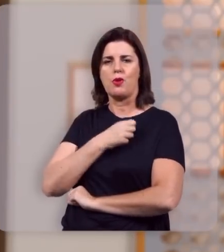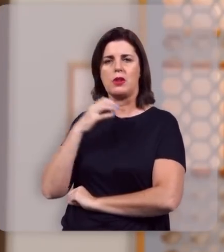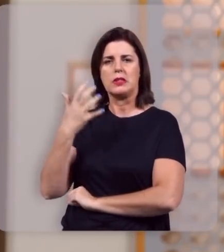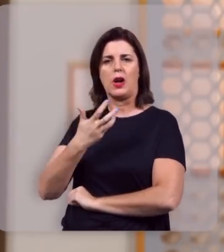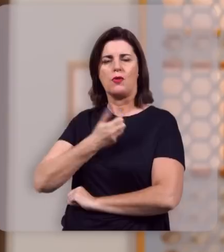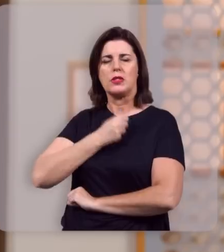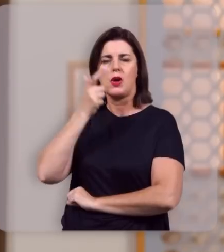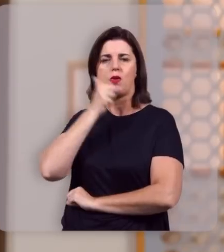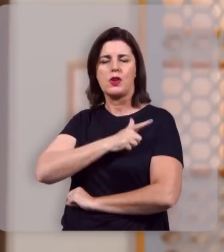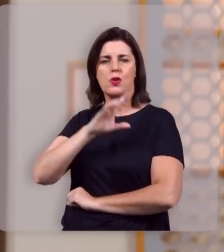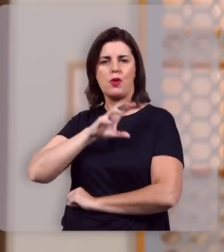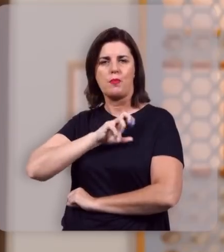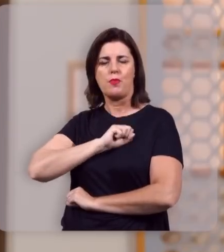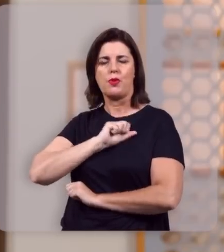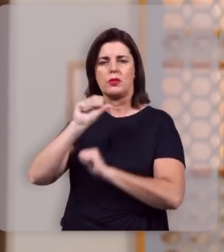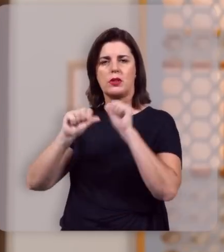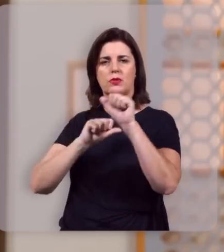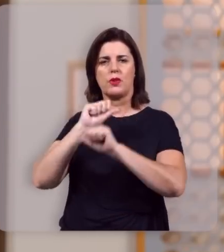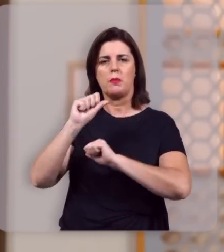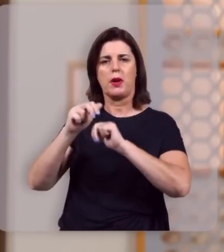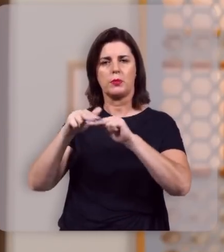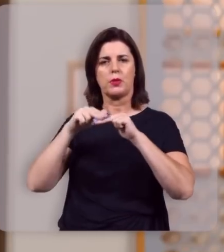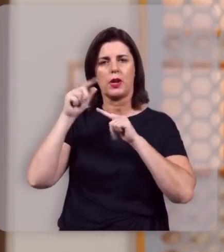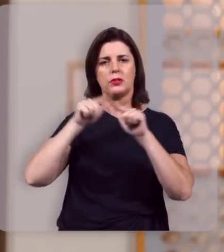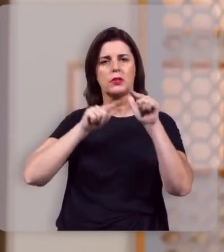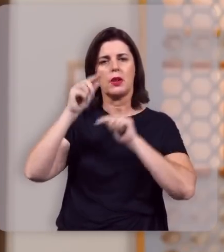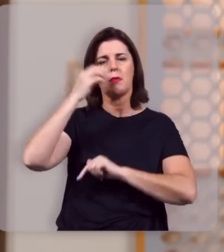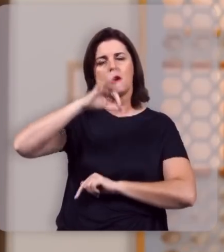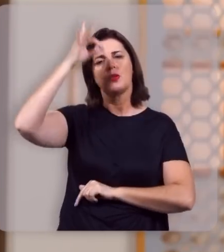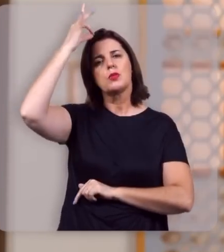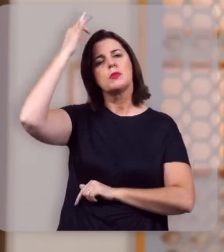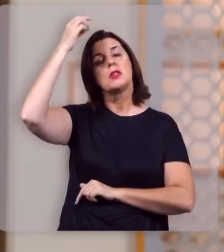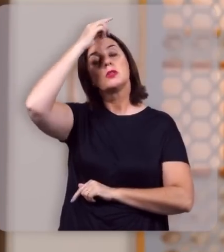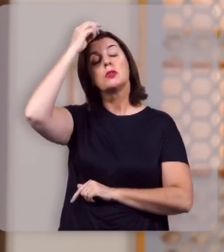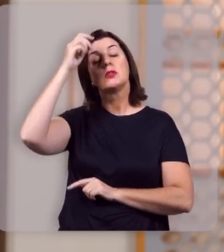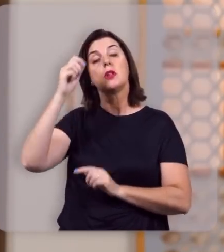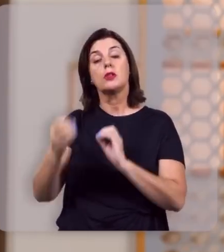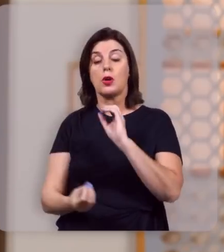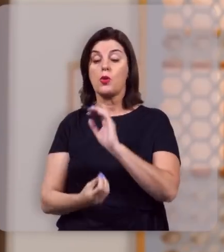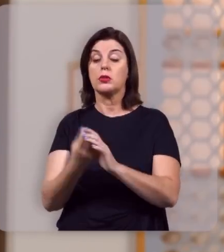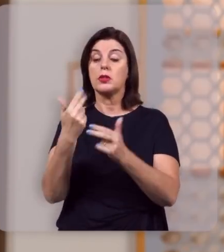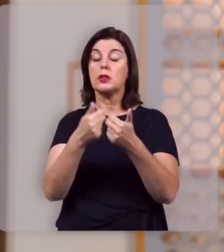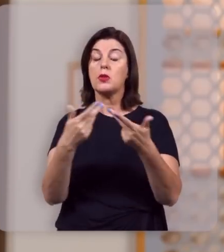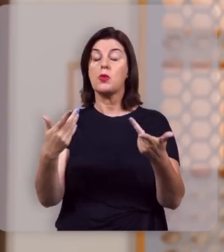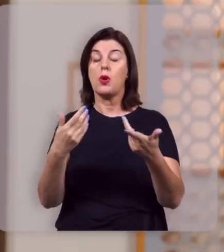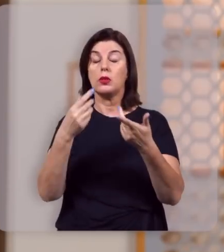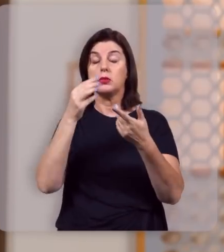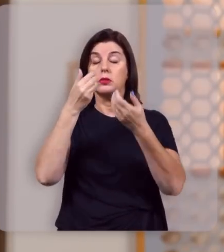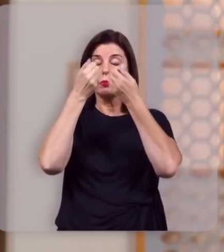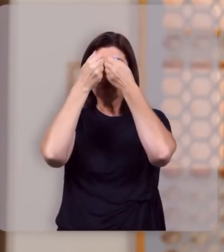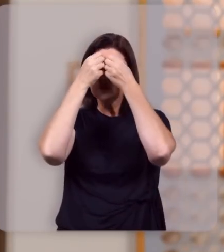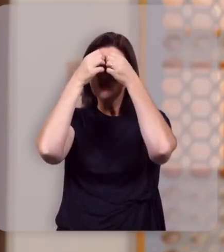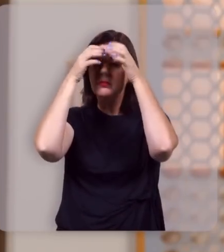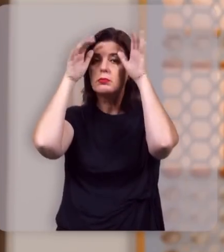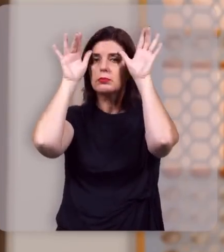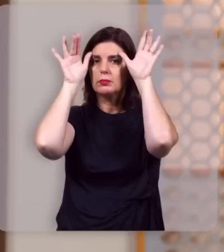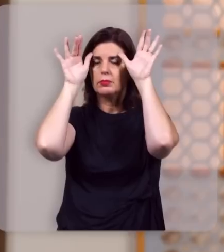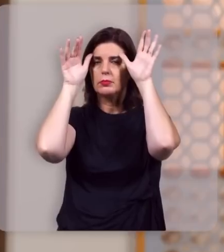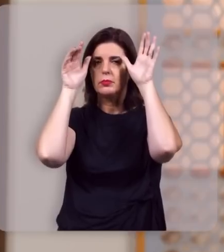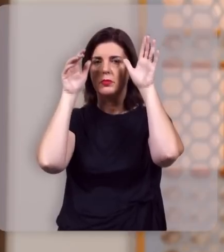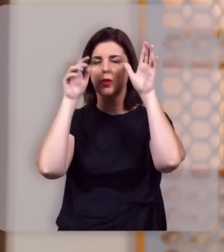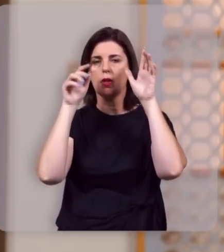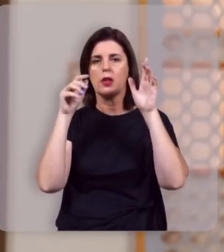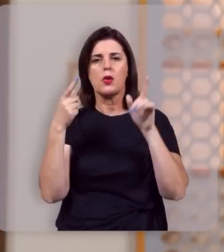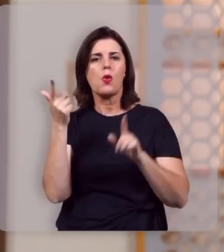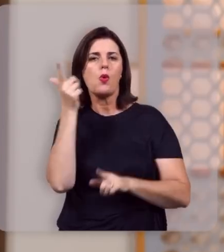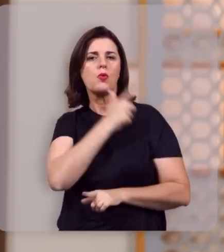pela obra do Espírito Santo, algo aconteceu. A venda foi tirada dos nossos olhos, o tampão